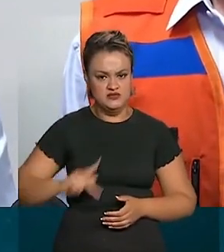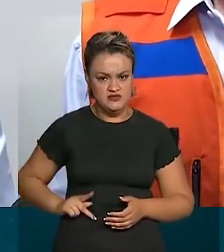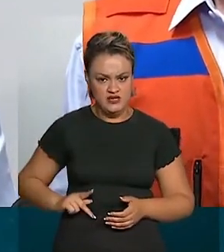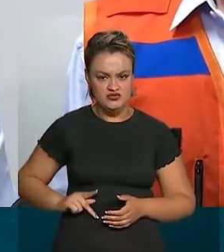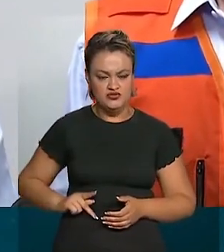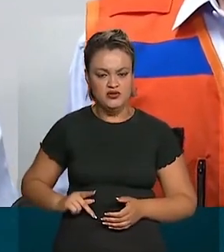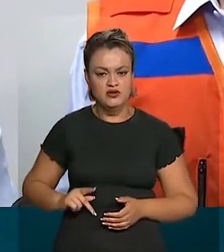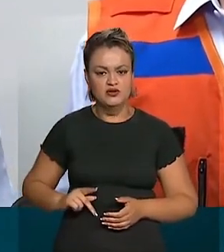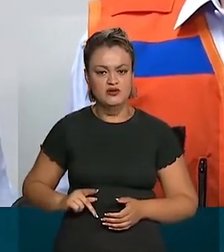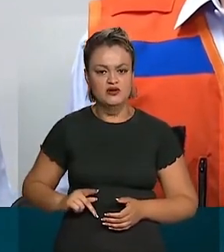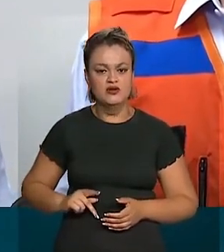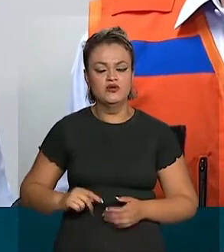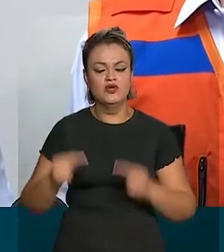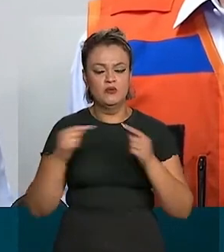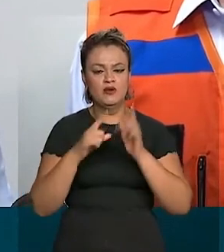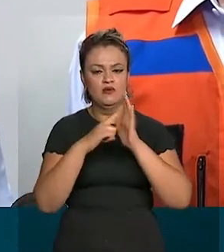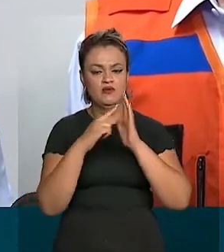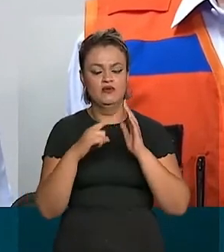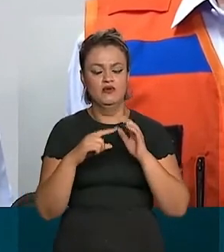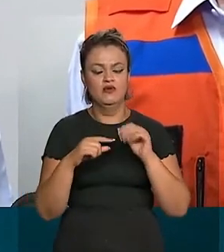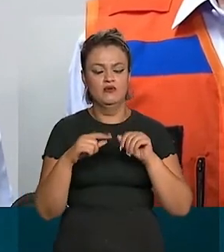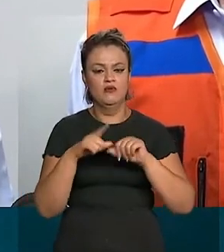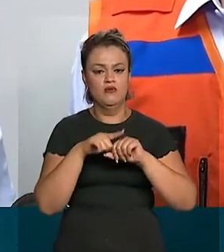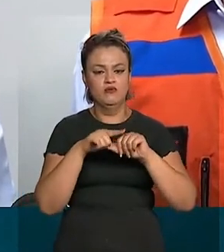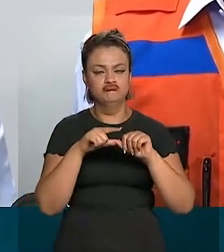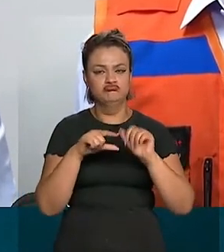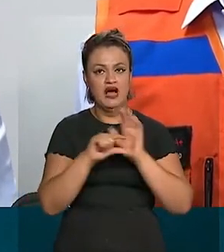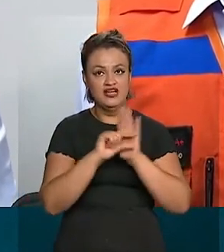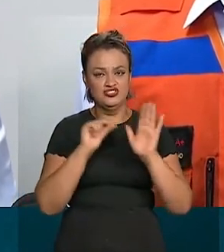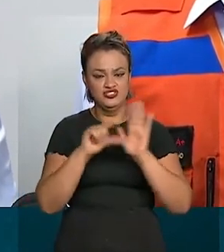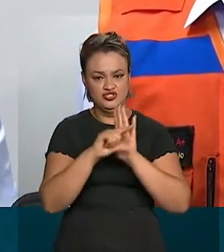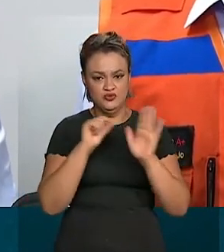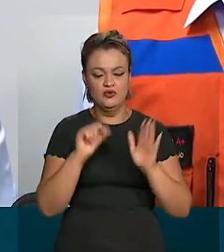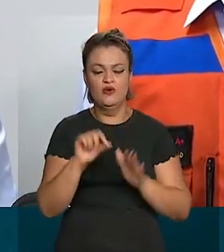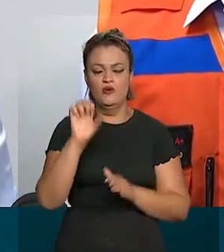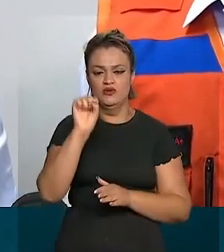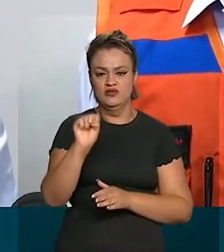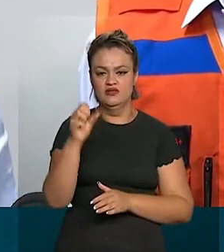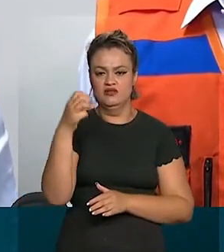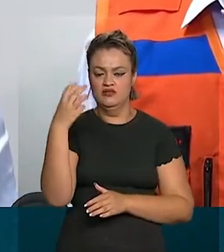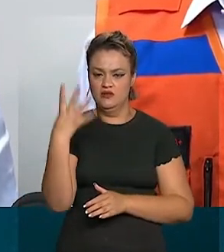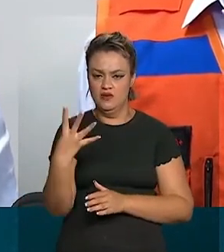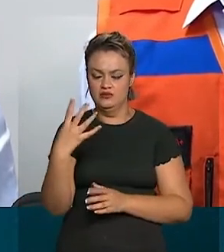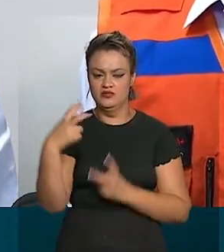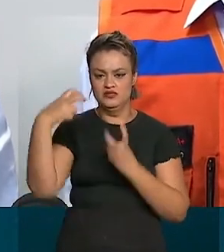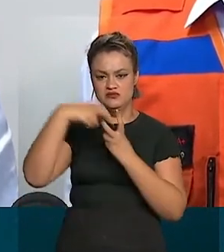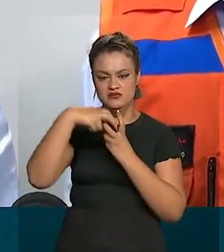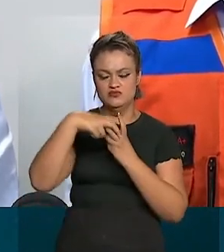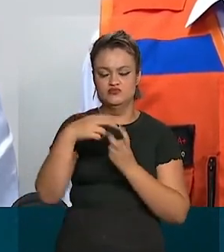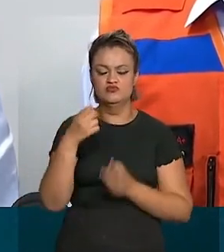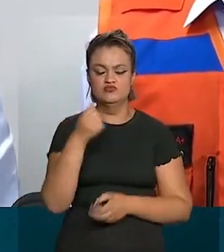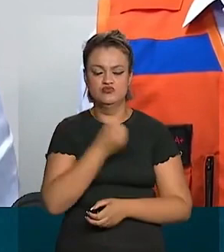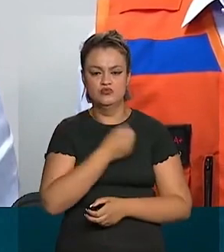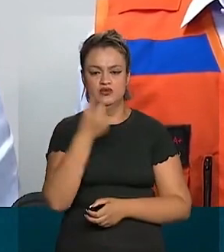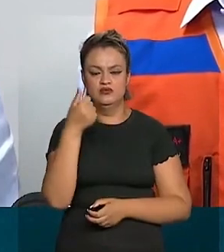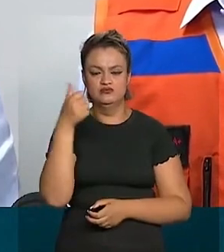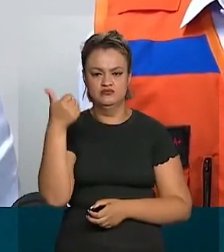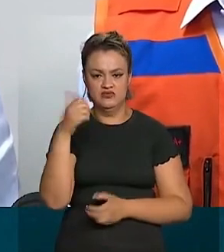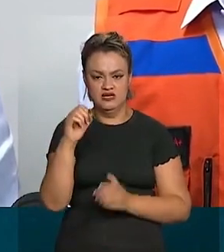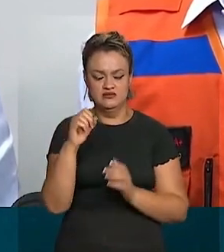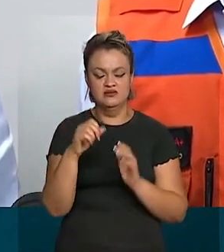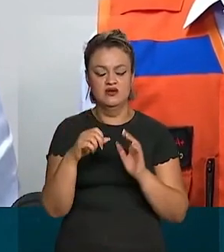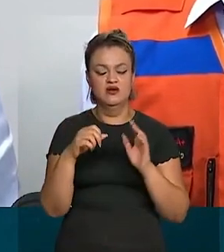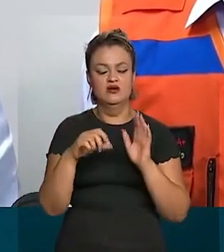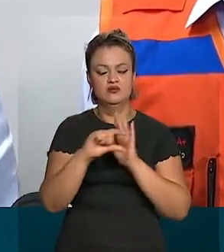lhe confere o artigo 84, caput, inciso 10, e no artigo 34,